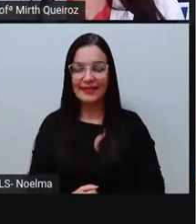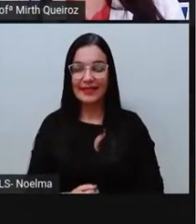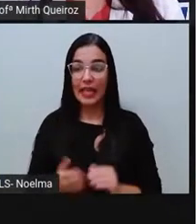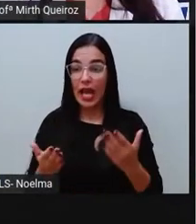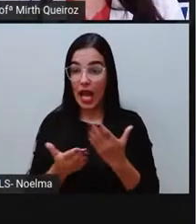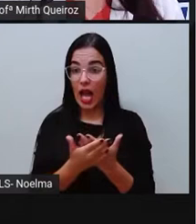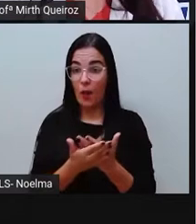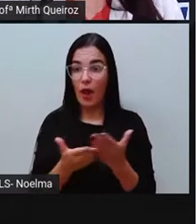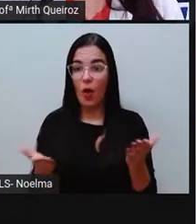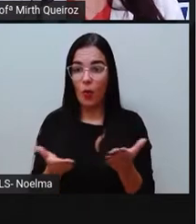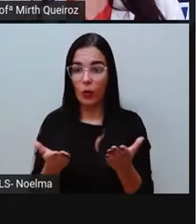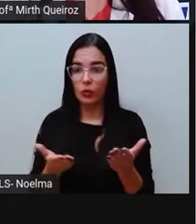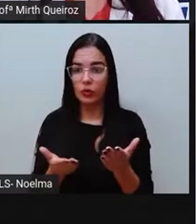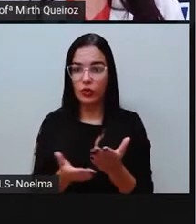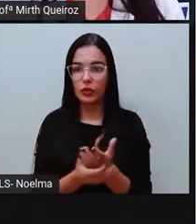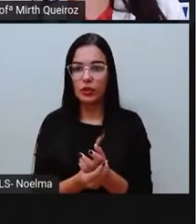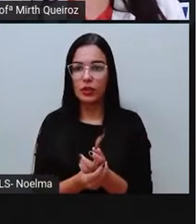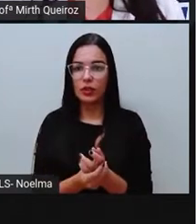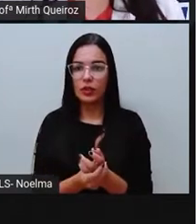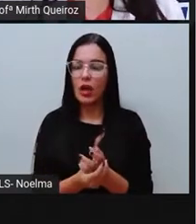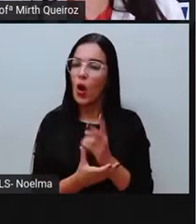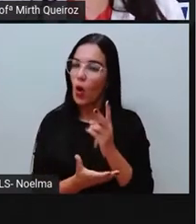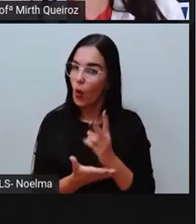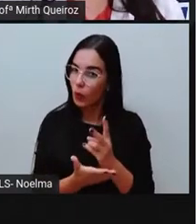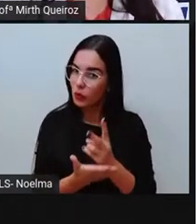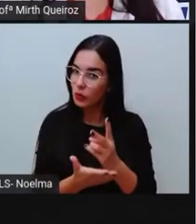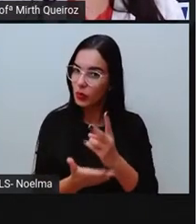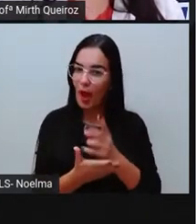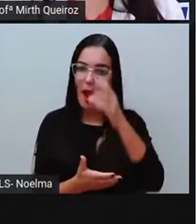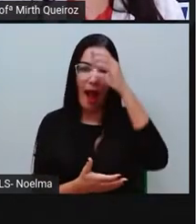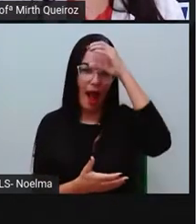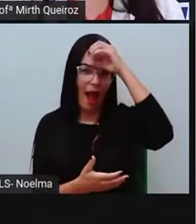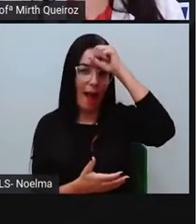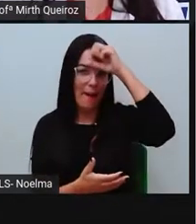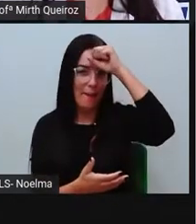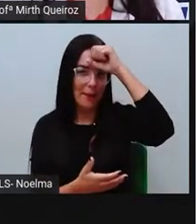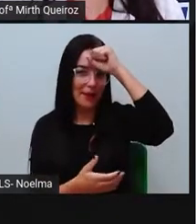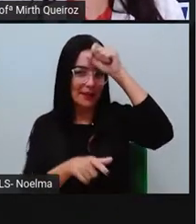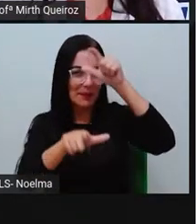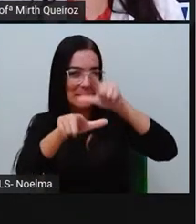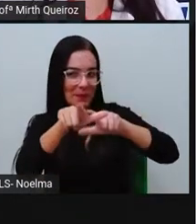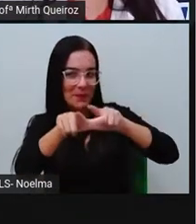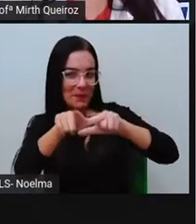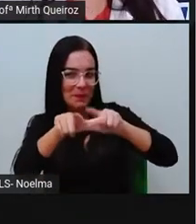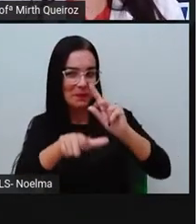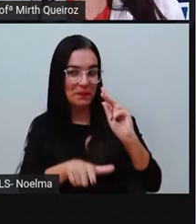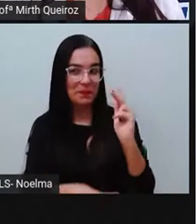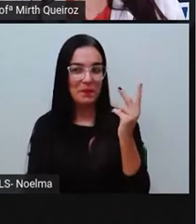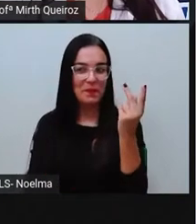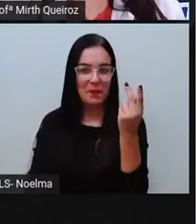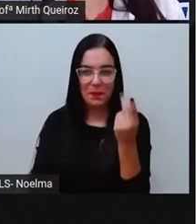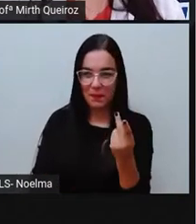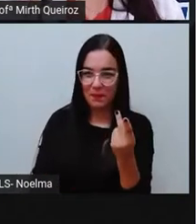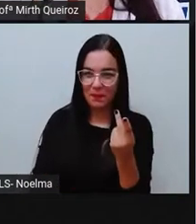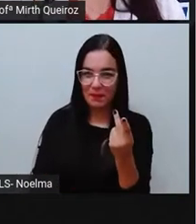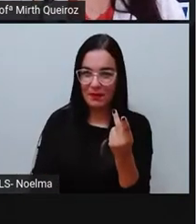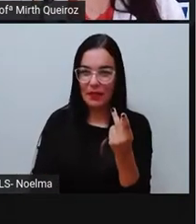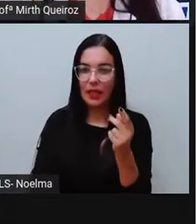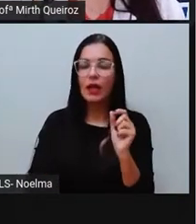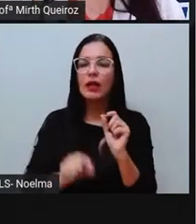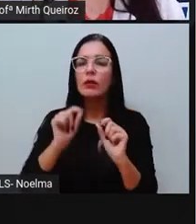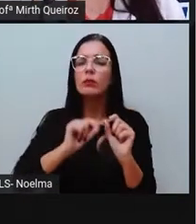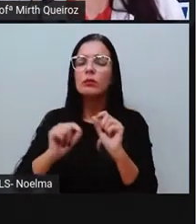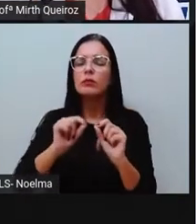Na aula de hoje, nós vamos aprender aí mais sobre a letra H. E com a letra